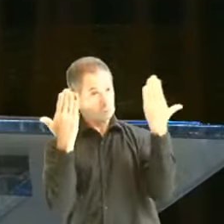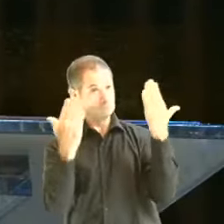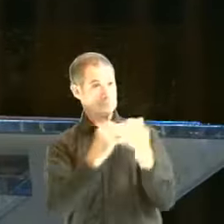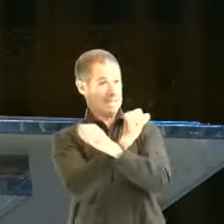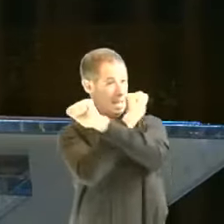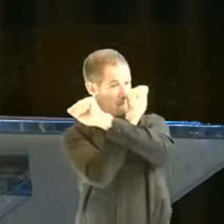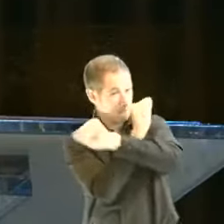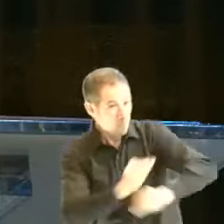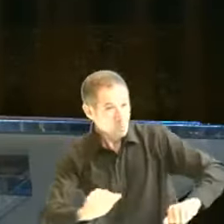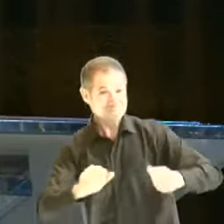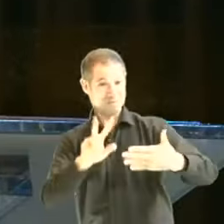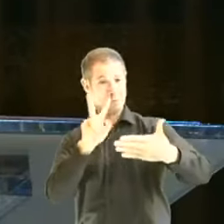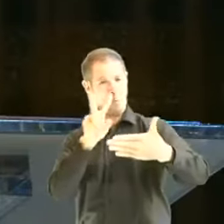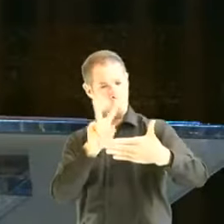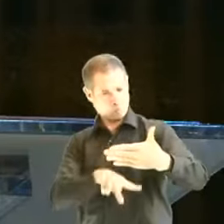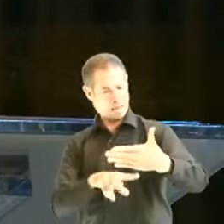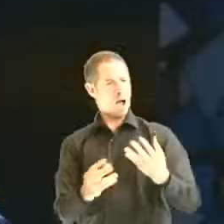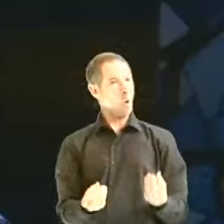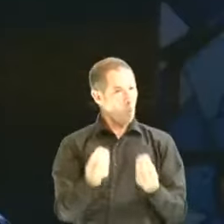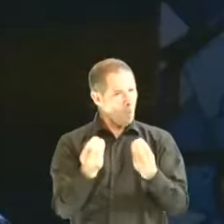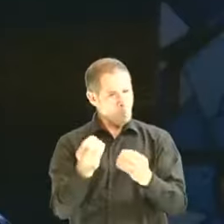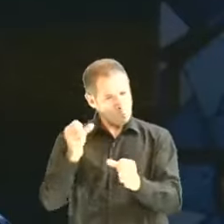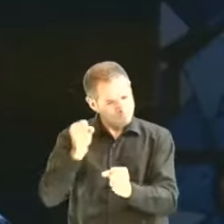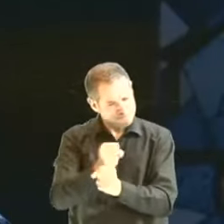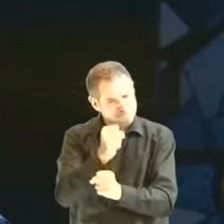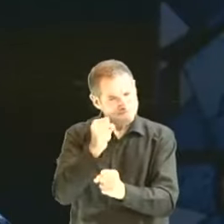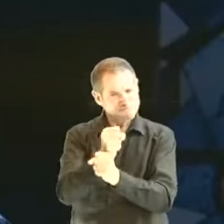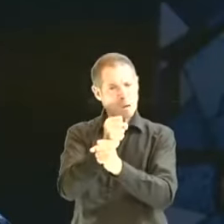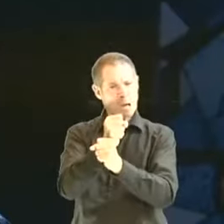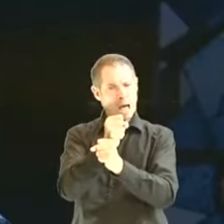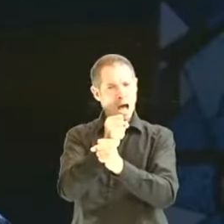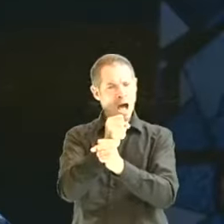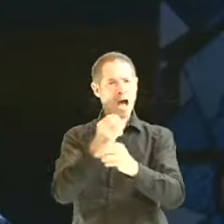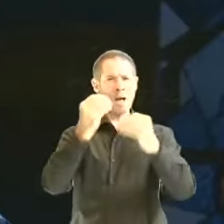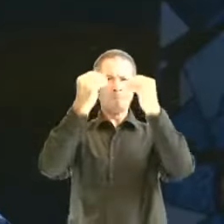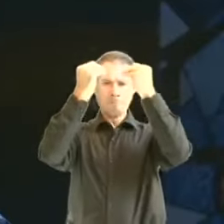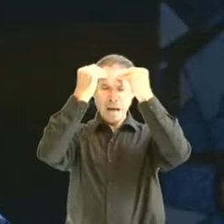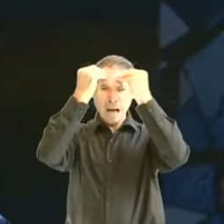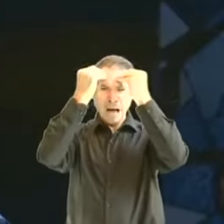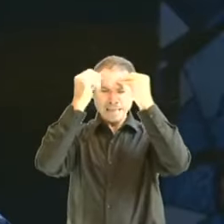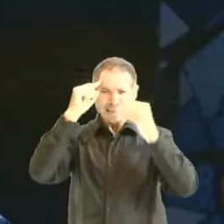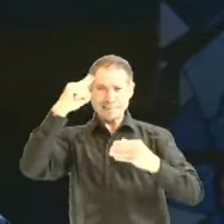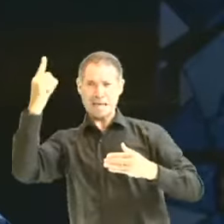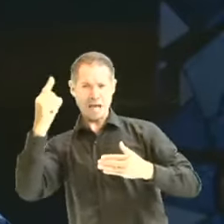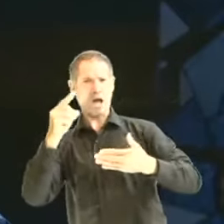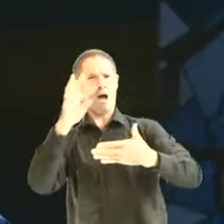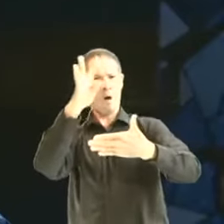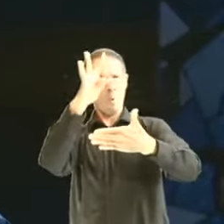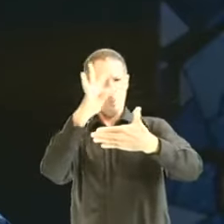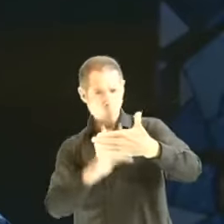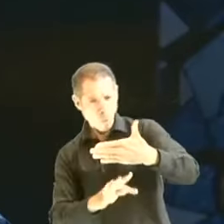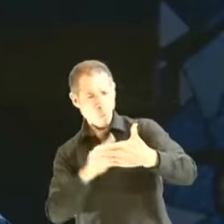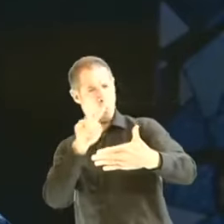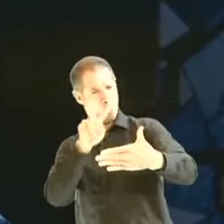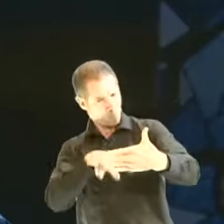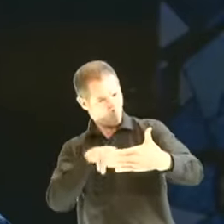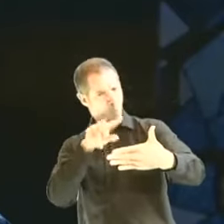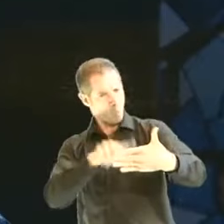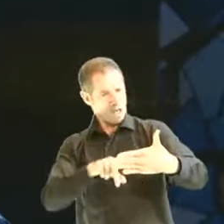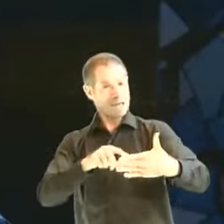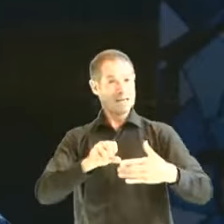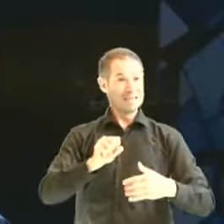olhar para como está sendo construído esse texto, e não pensar nas profecias